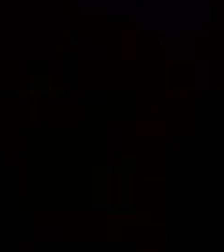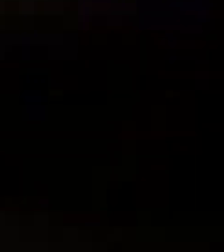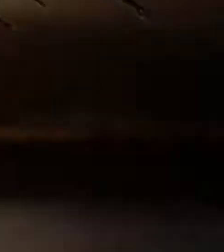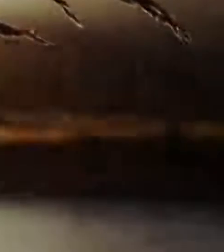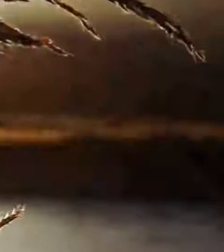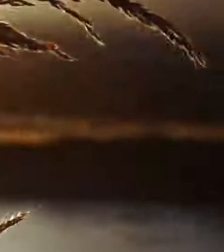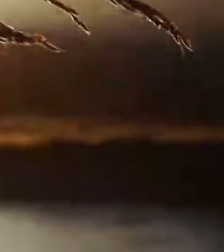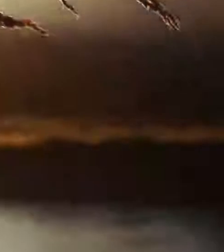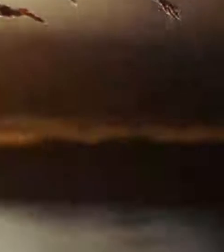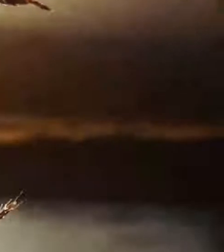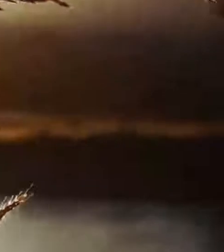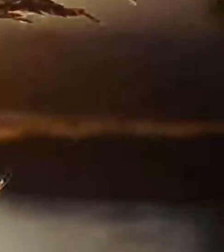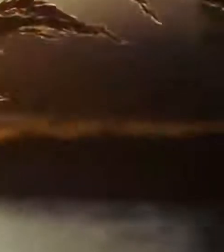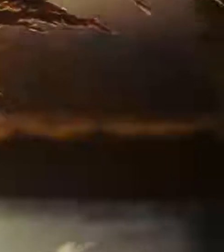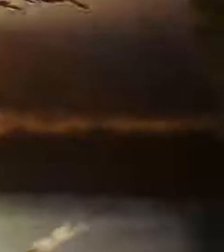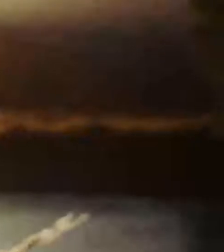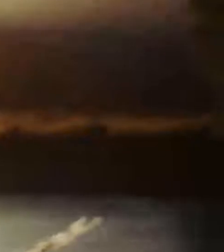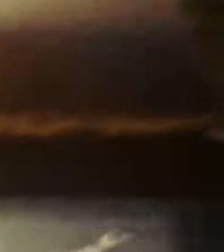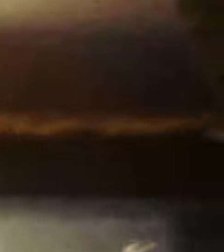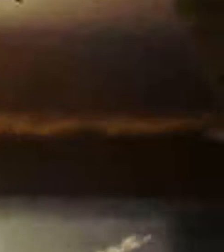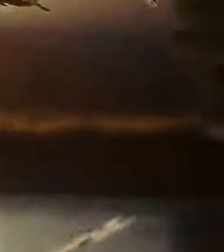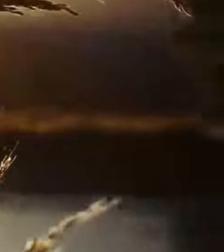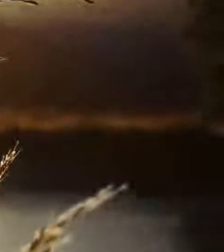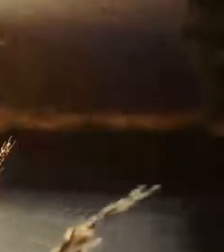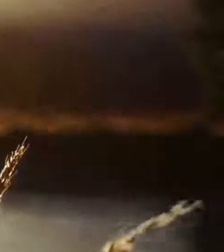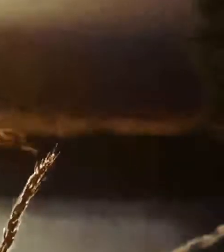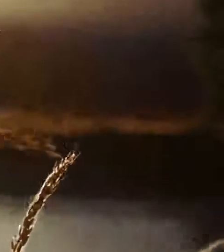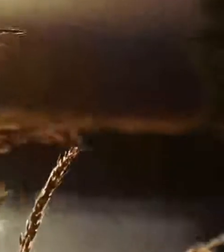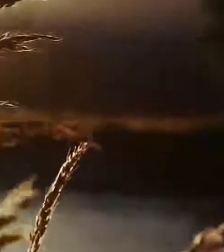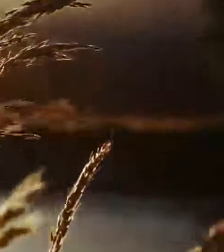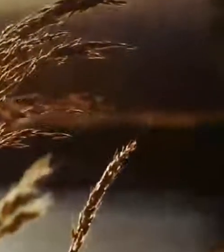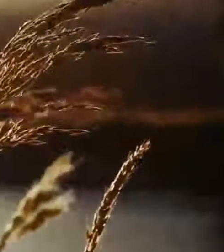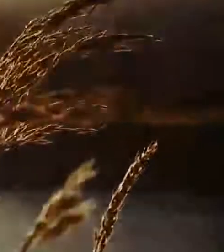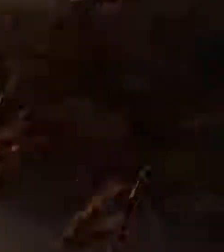meu amigo José.